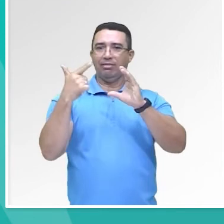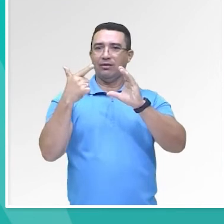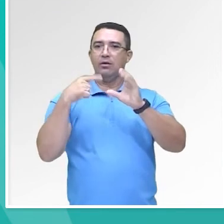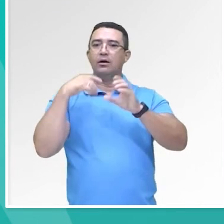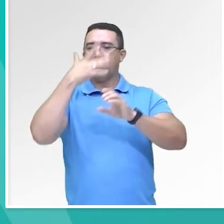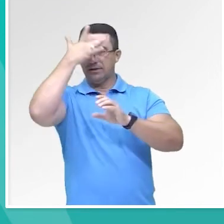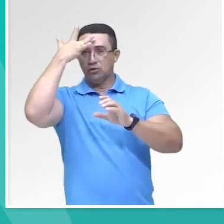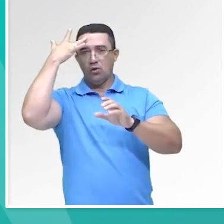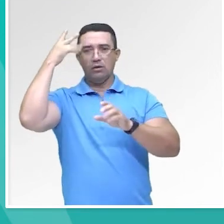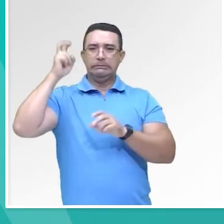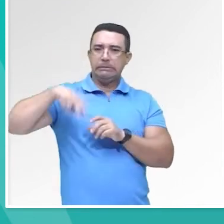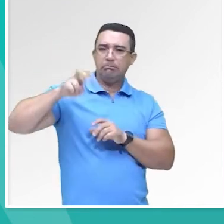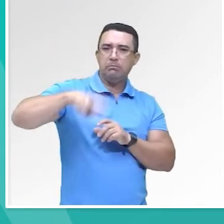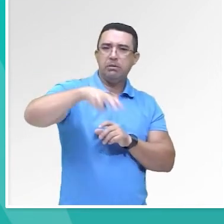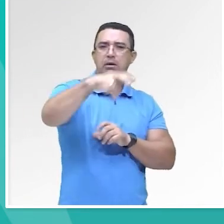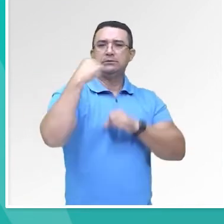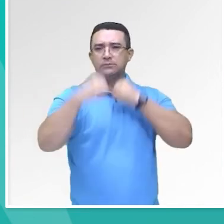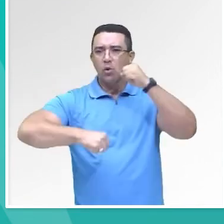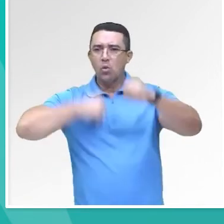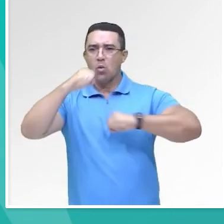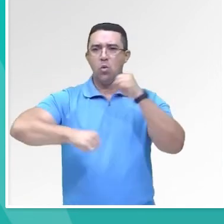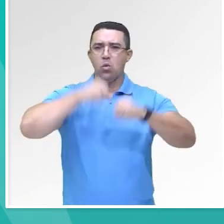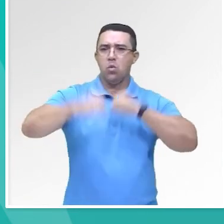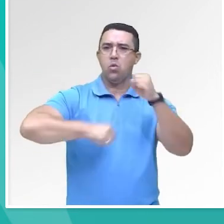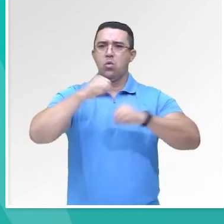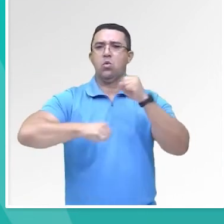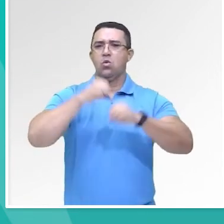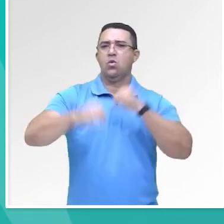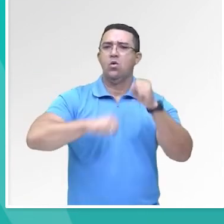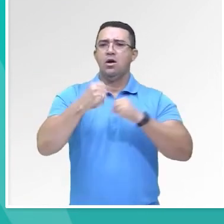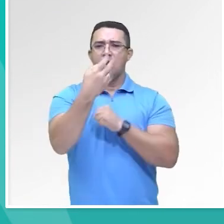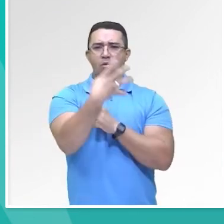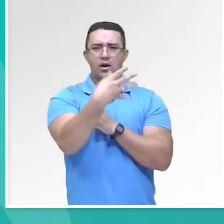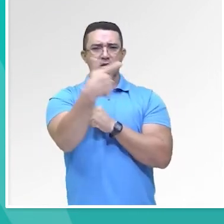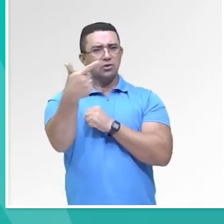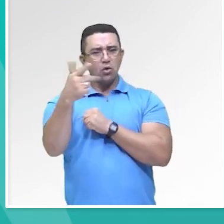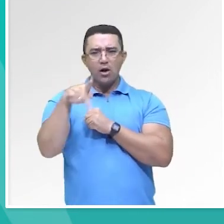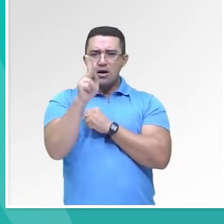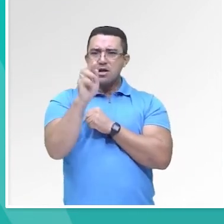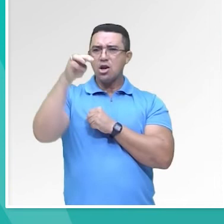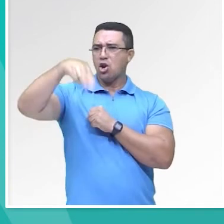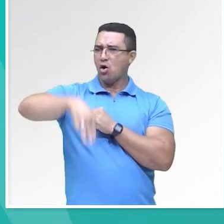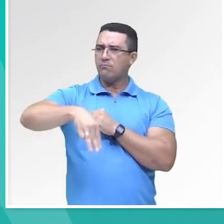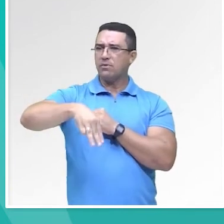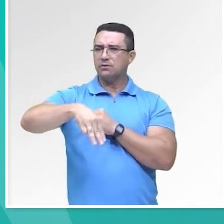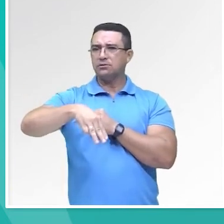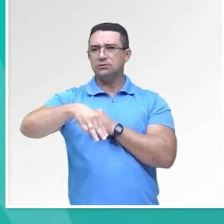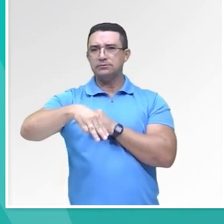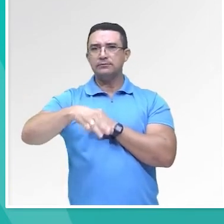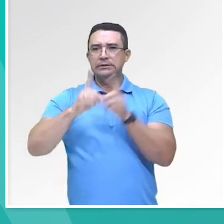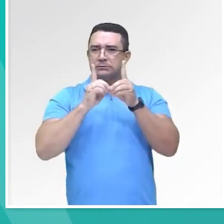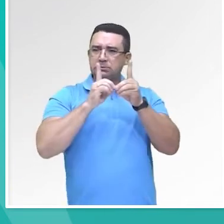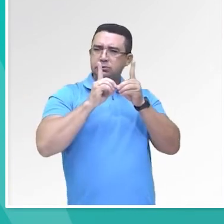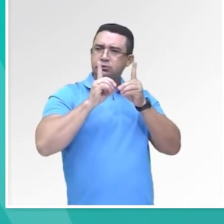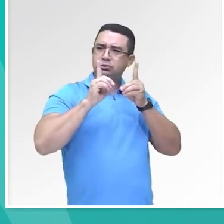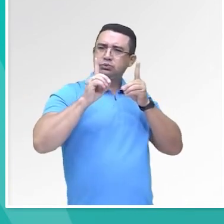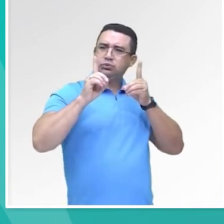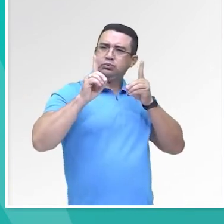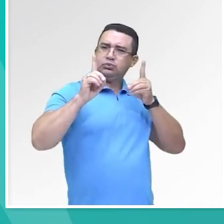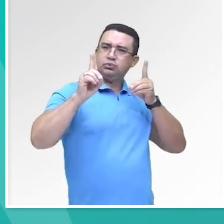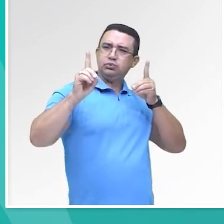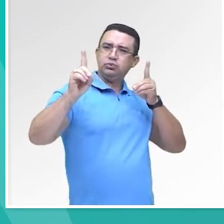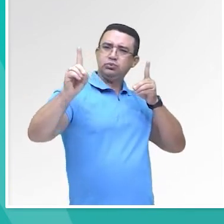ele teve que percorrer aí aproximadamente 42 quilômetros, que é, né, o percurso atual